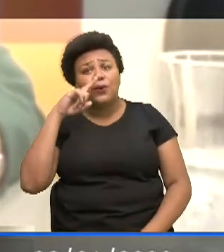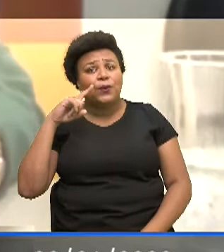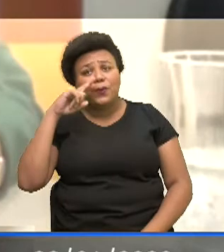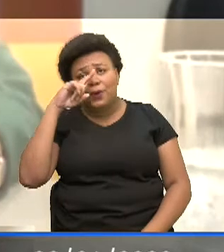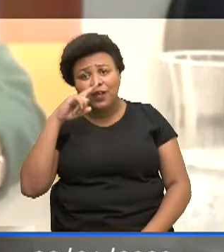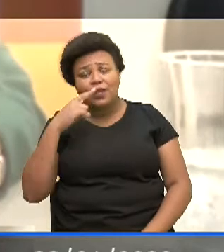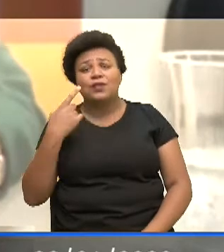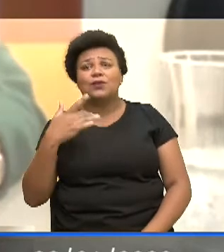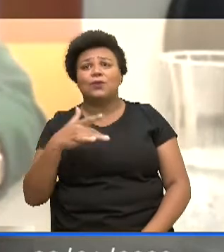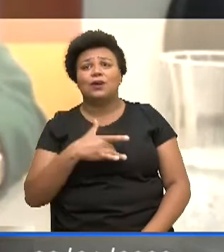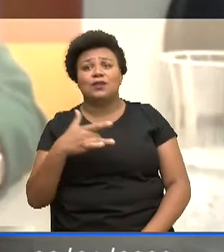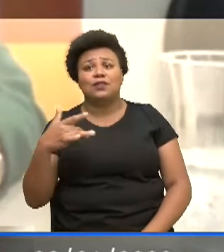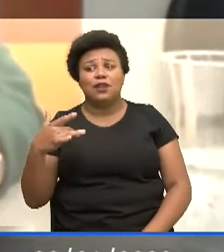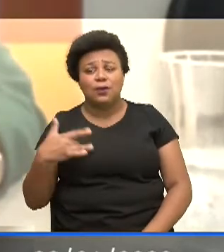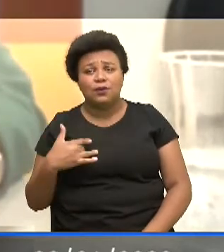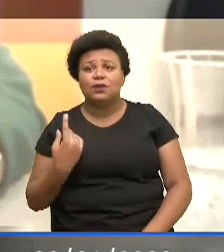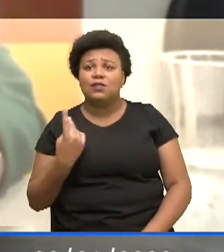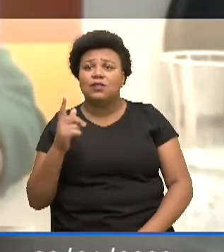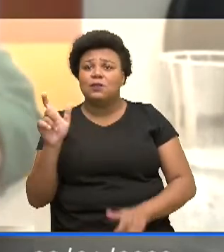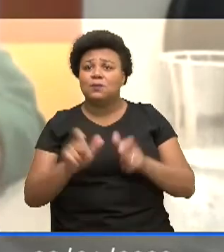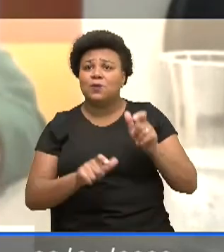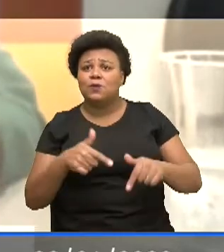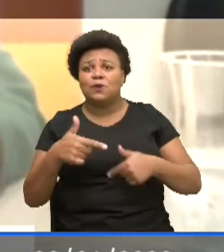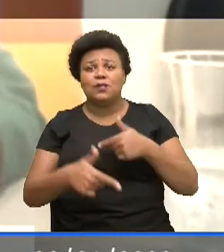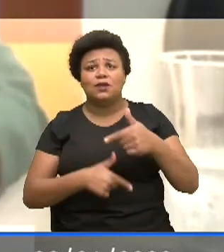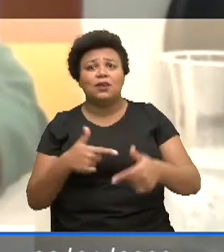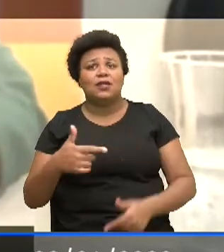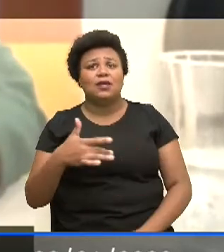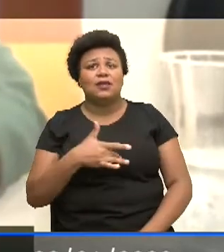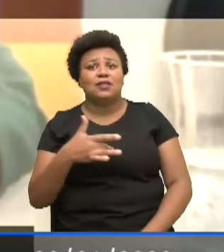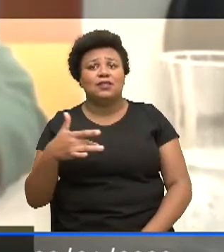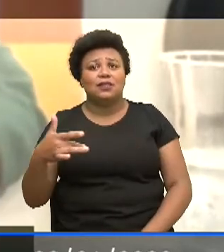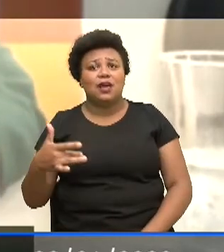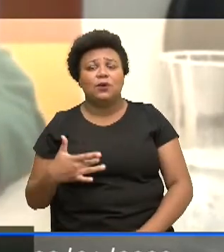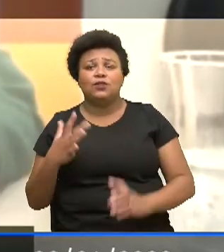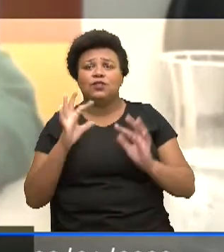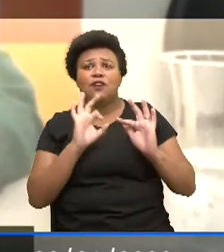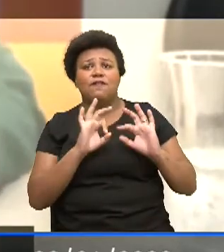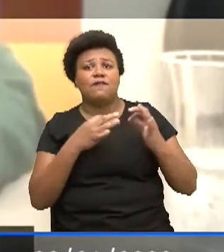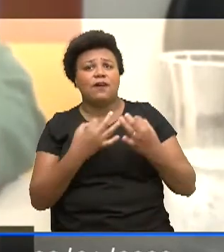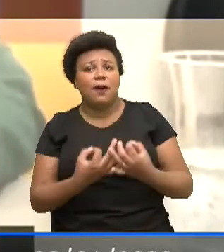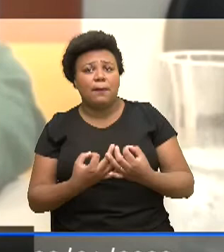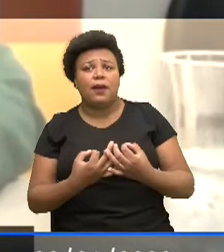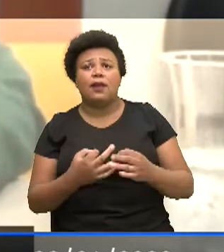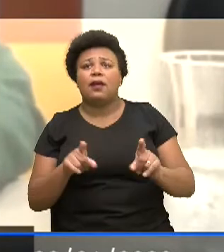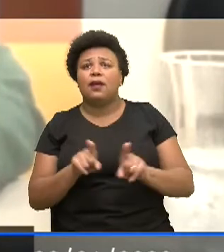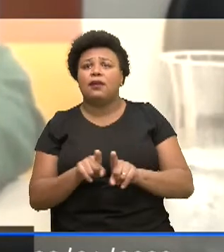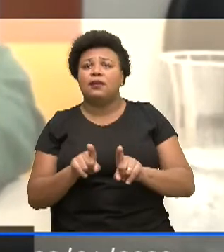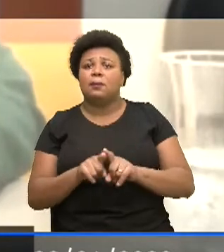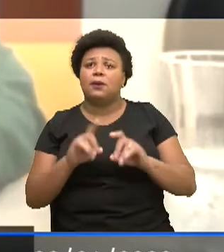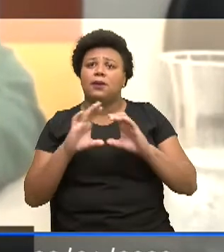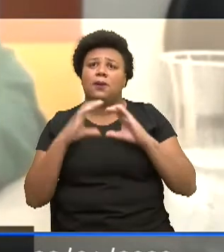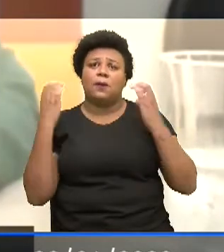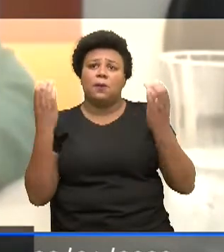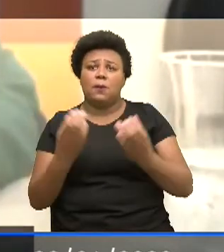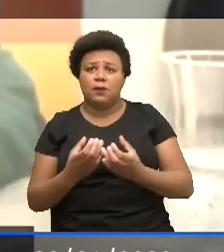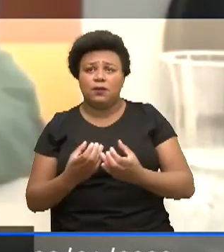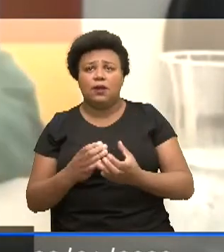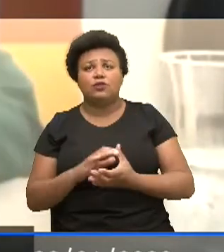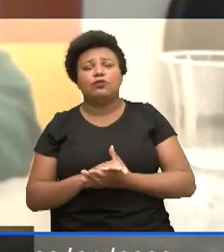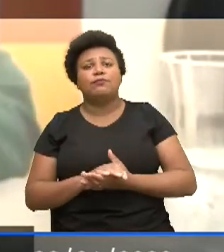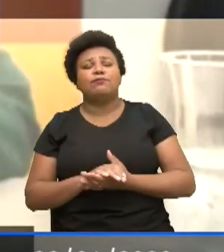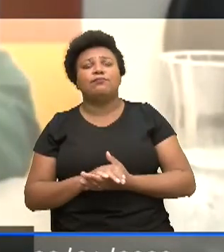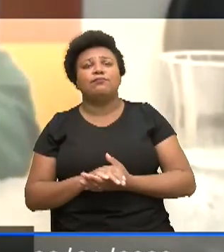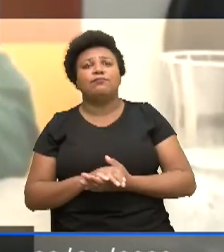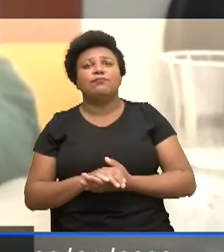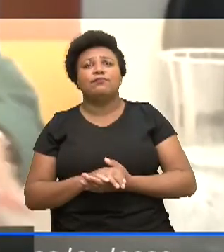a saúde dos trabalhadores e a saúde dos seus familiares e da sua comunidade. Dani.